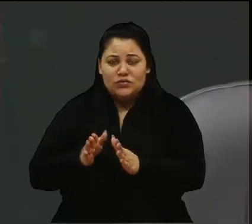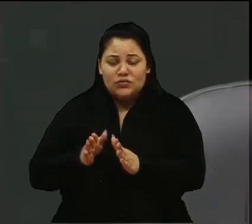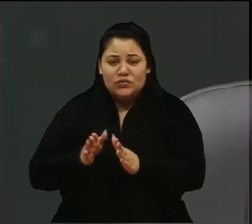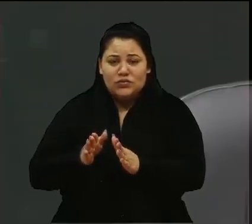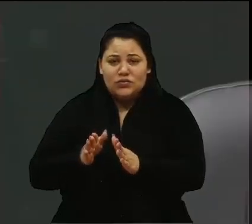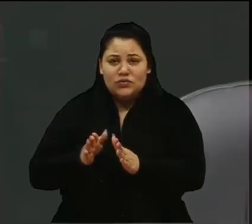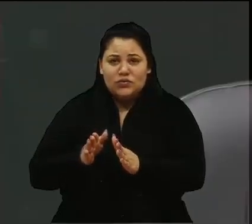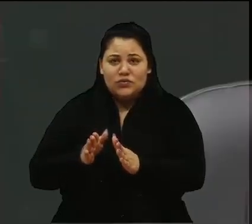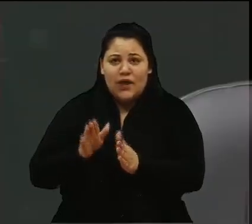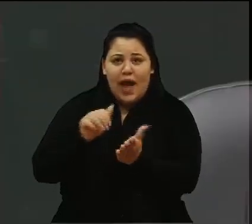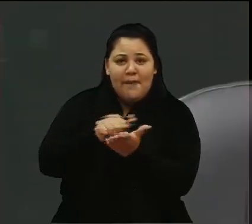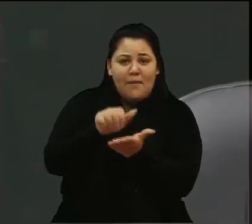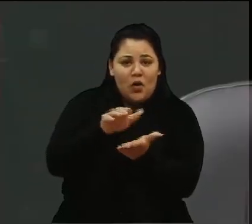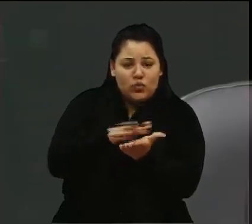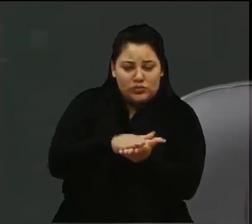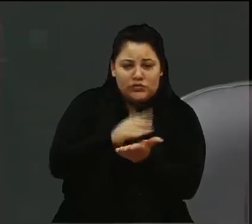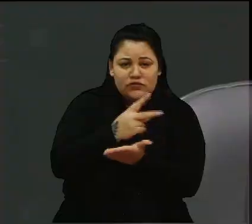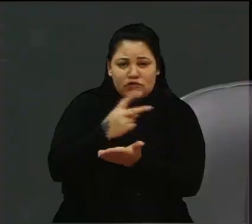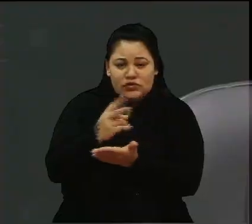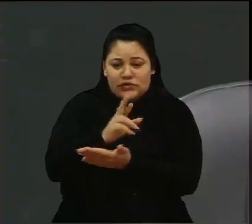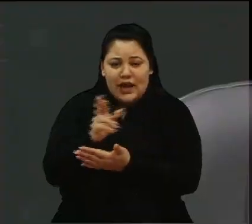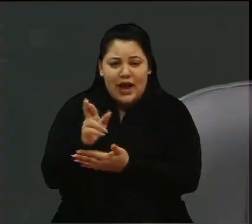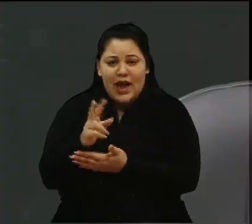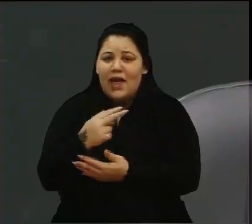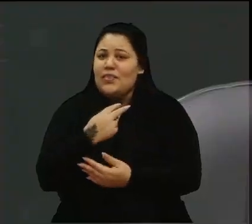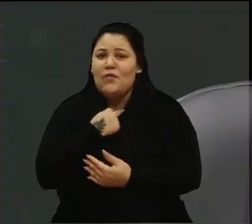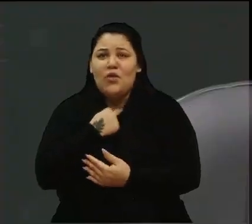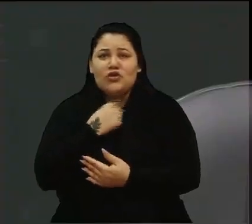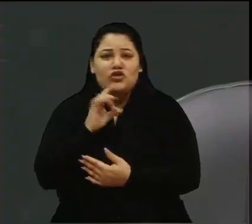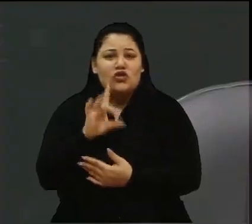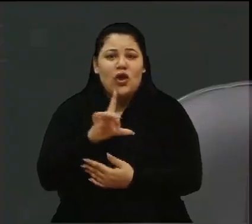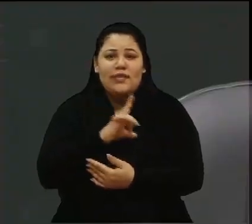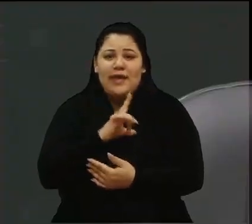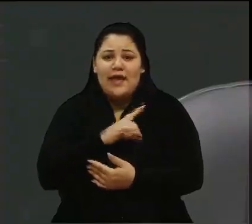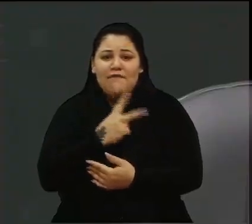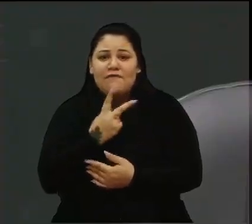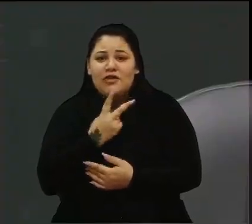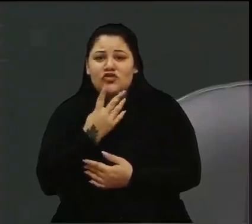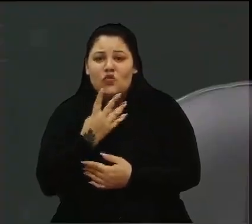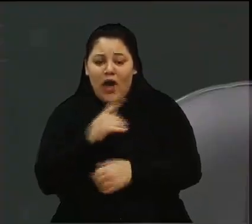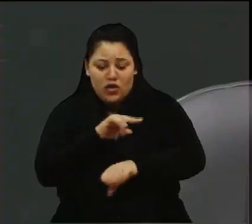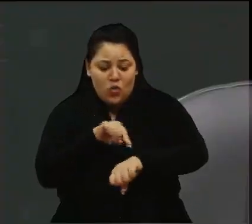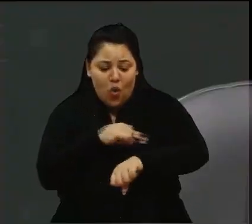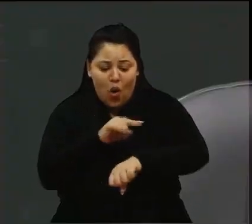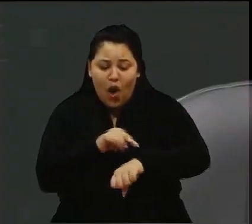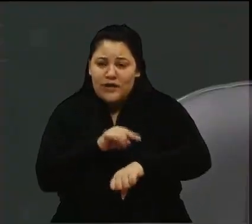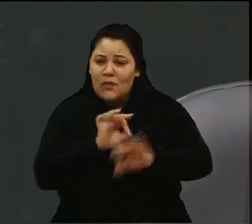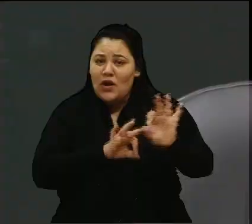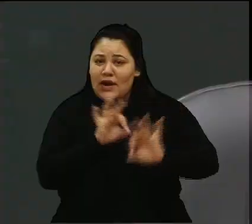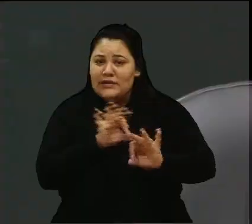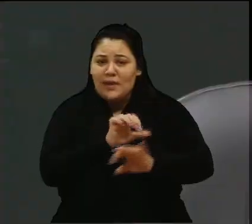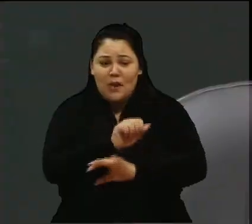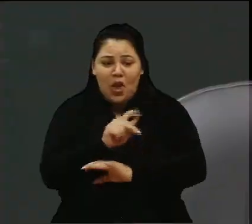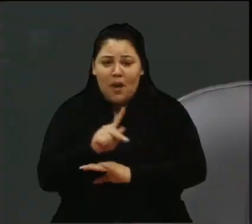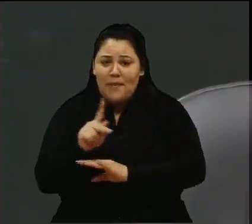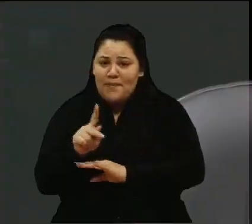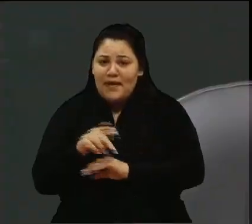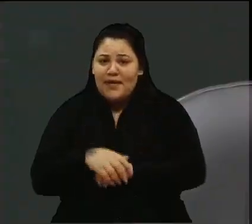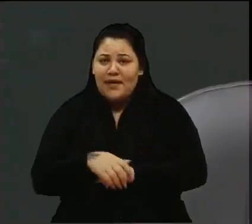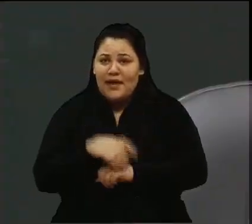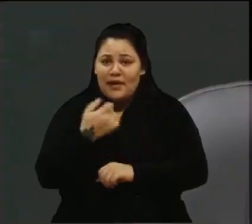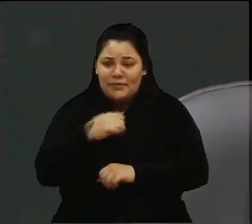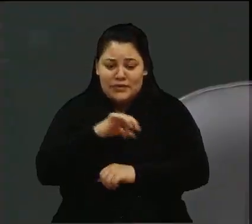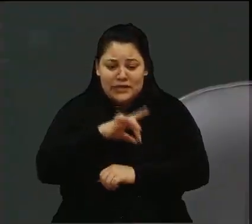infração dos R$ 22, ela não pode ter só 24 horas para regularizar pelo aplicativo. Ela tem que ter direito de